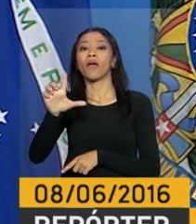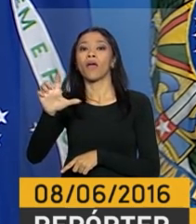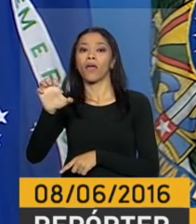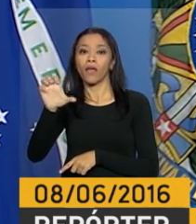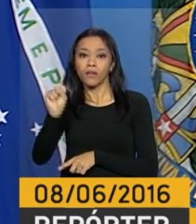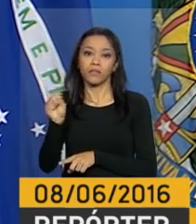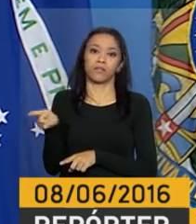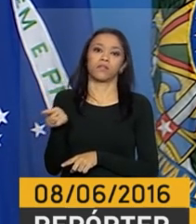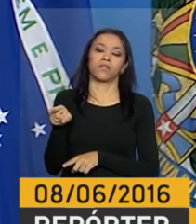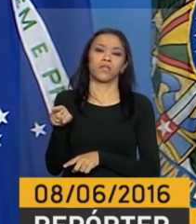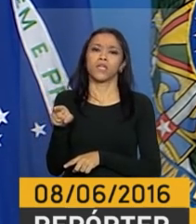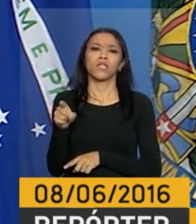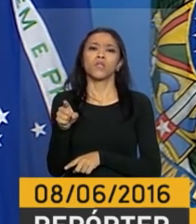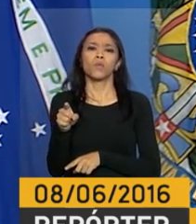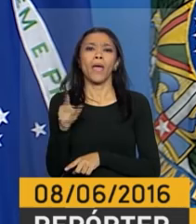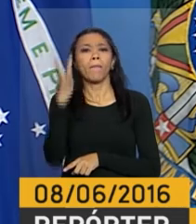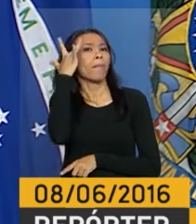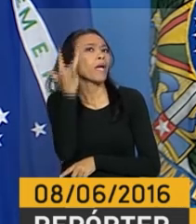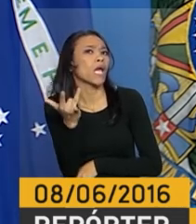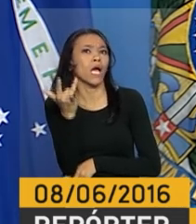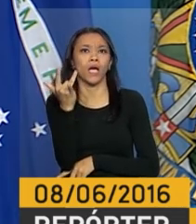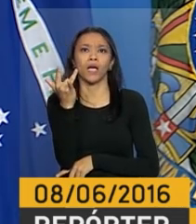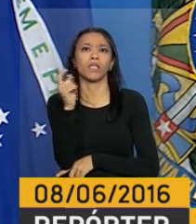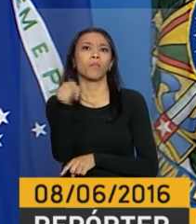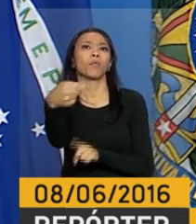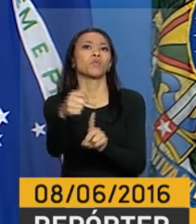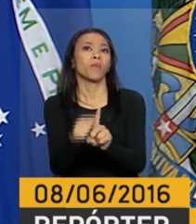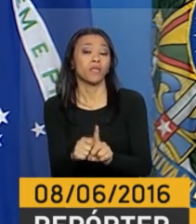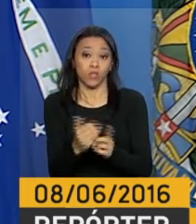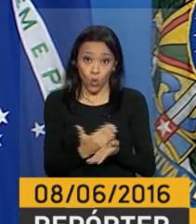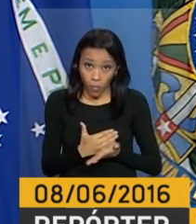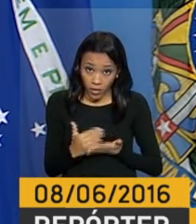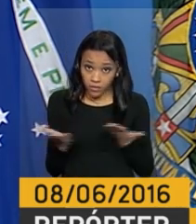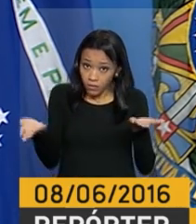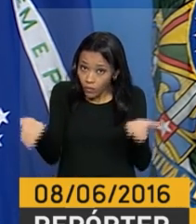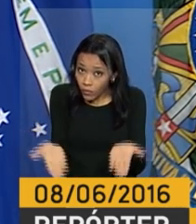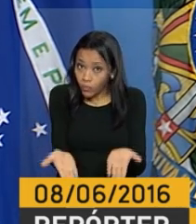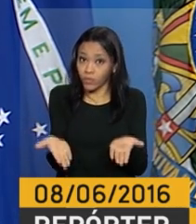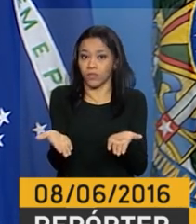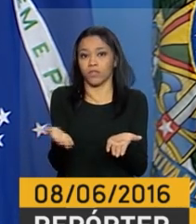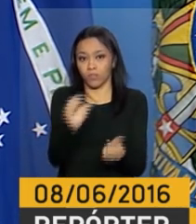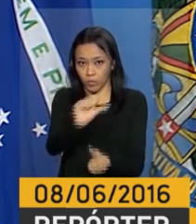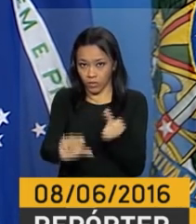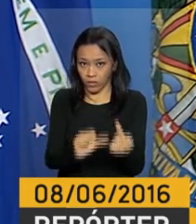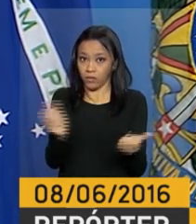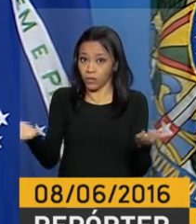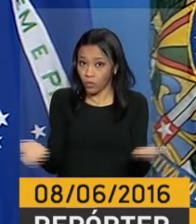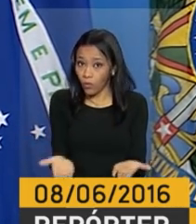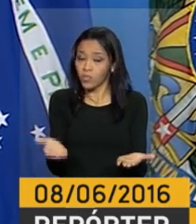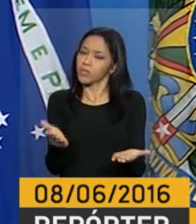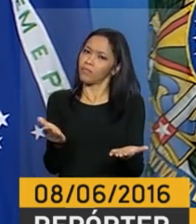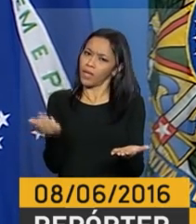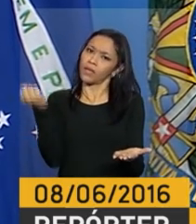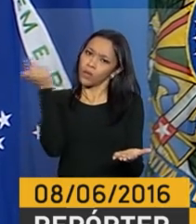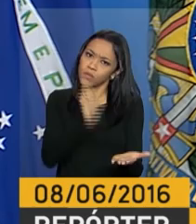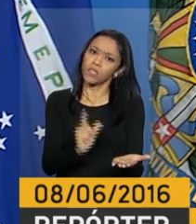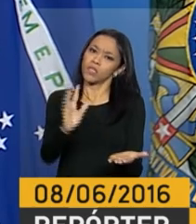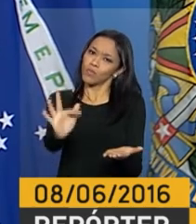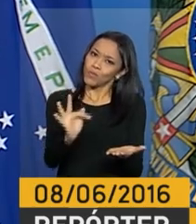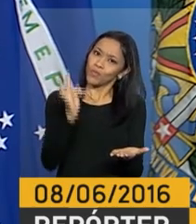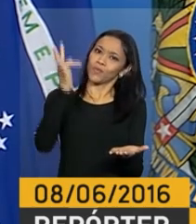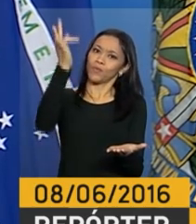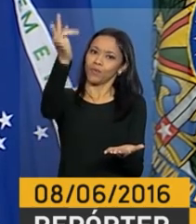nem Talvez para o mês que vem mas é começar hoje para que muito próximamente nós possamos eh